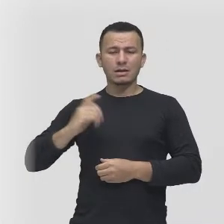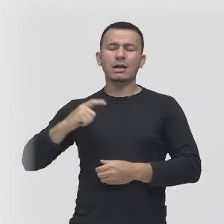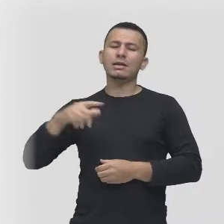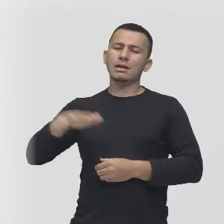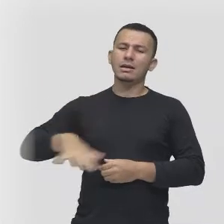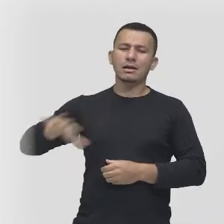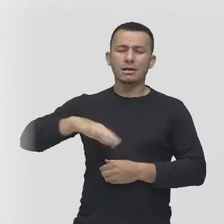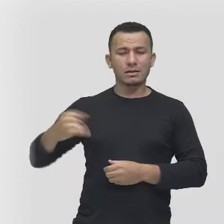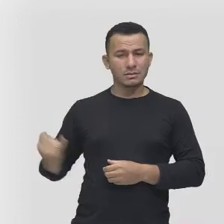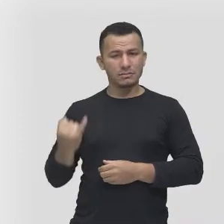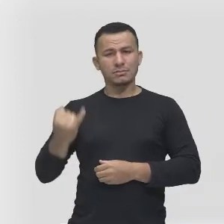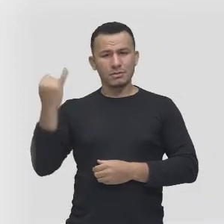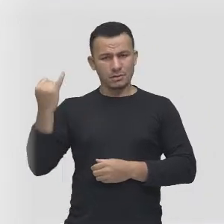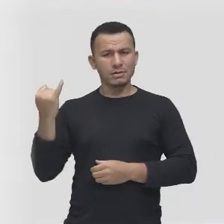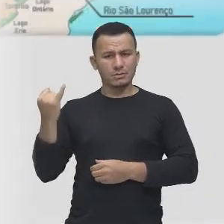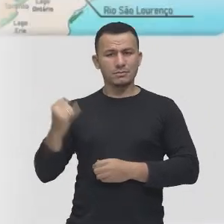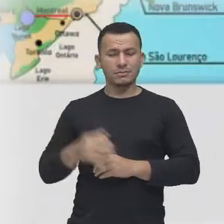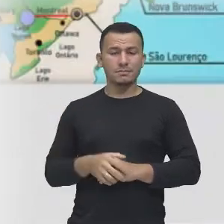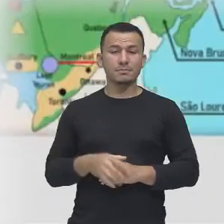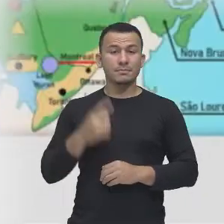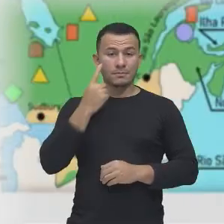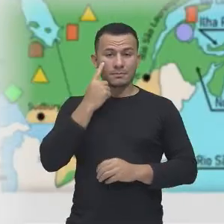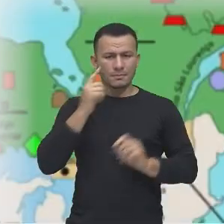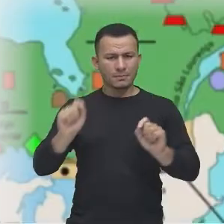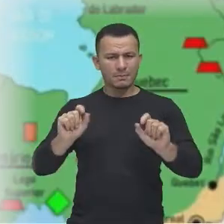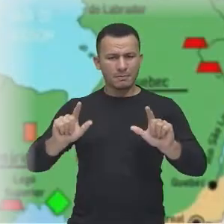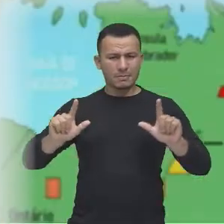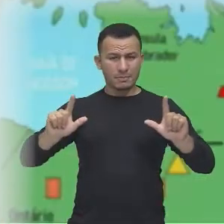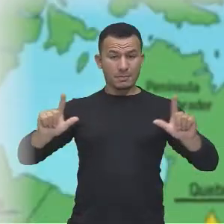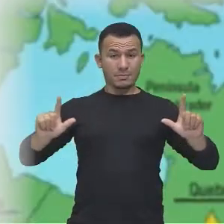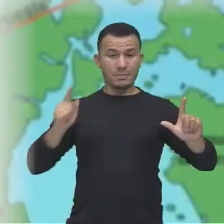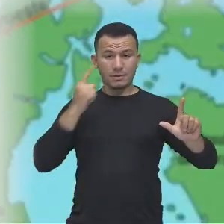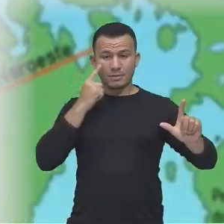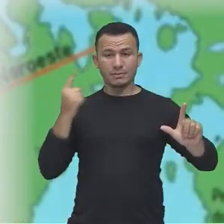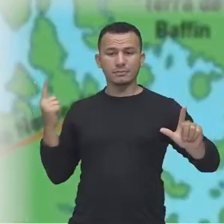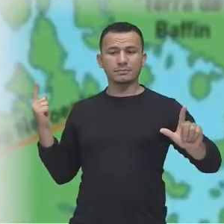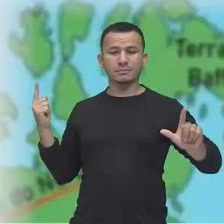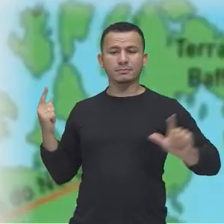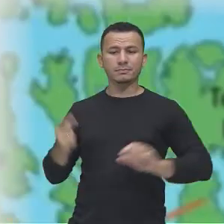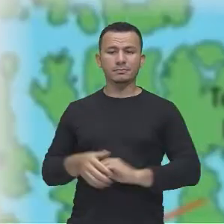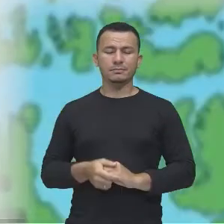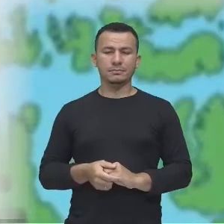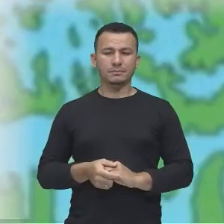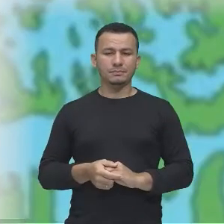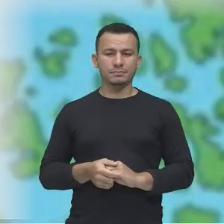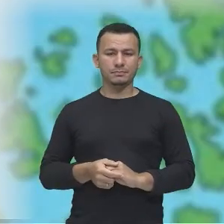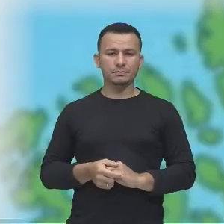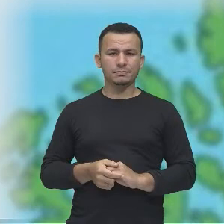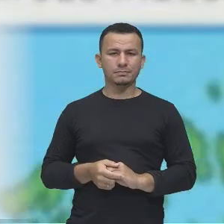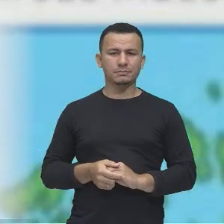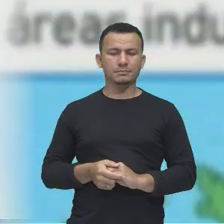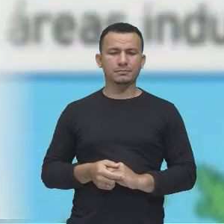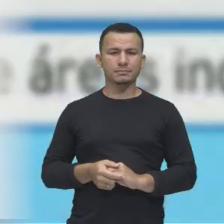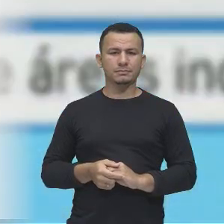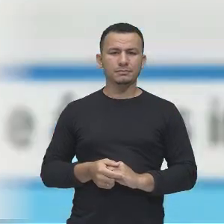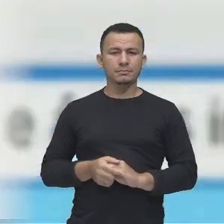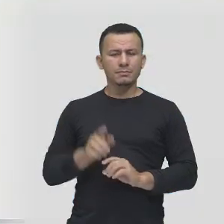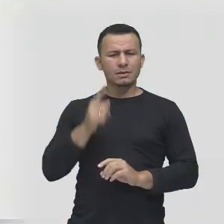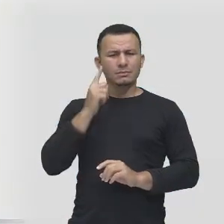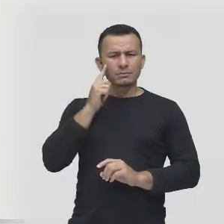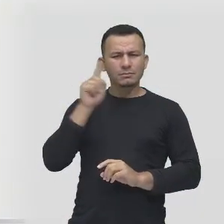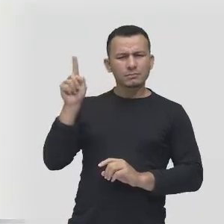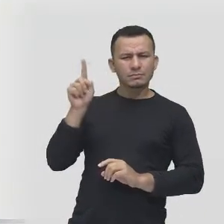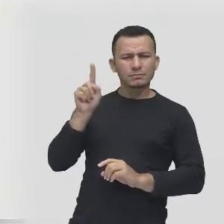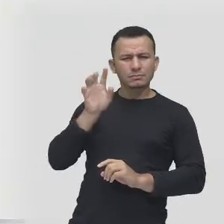muito importantes lá para eles. Né? Essa área aqui em específico, pessoal, bem aqui a gente está vendo os Estados Unidos,